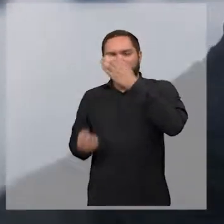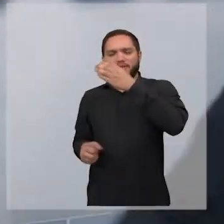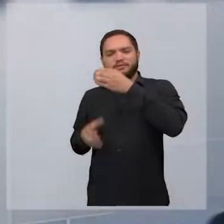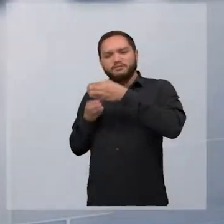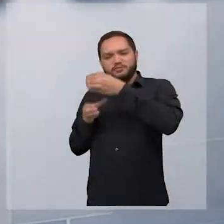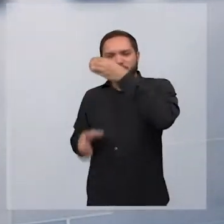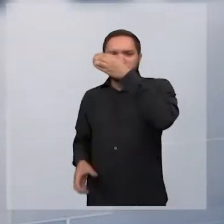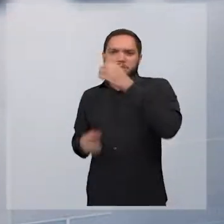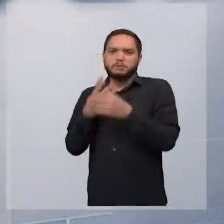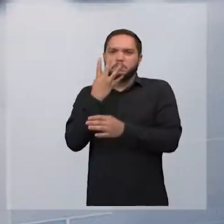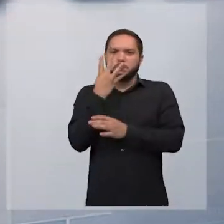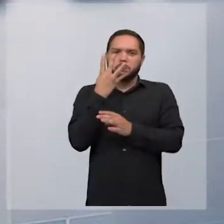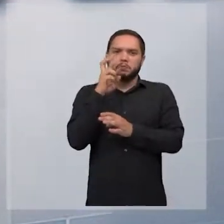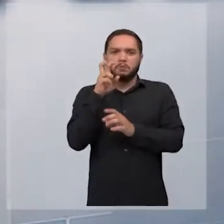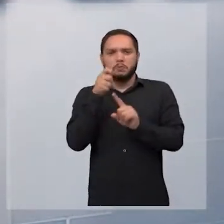meses essa escola utilize essa água?